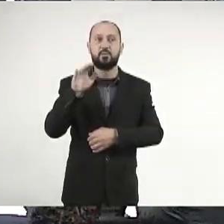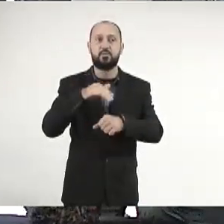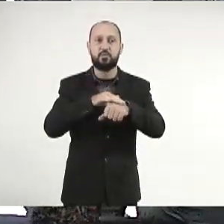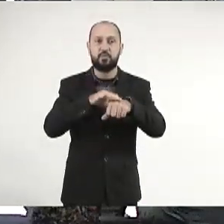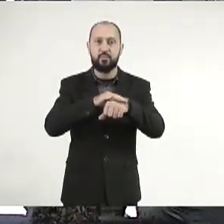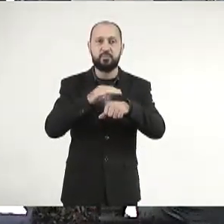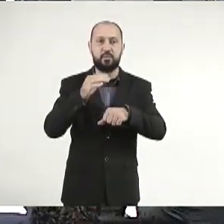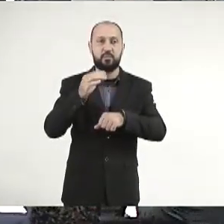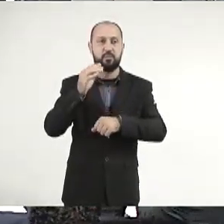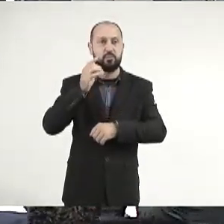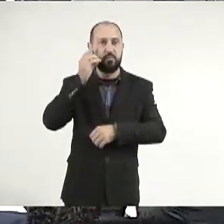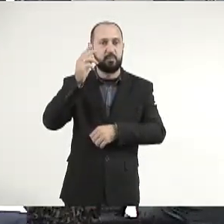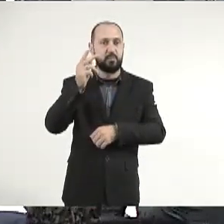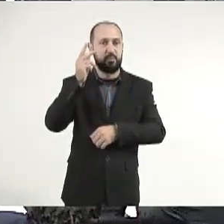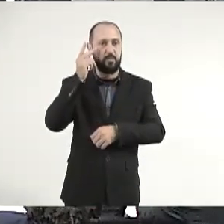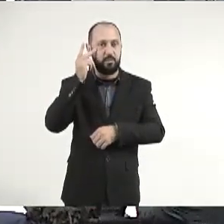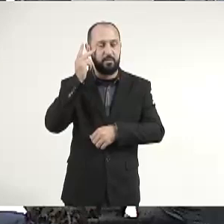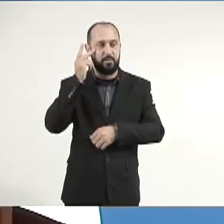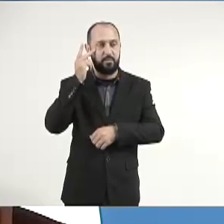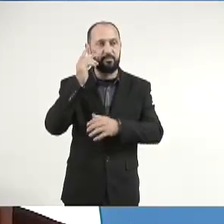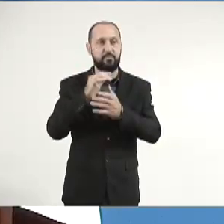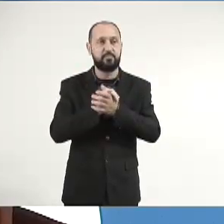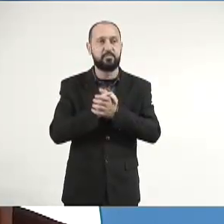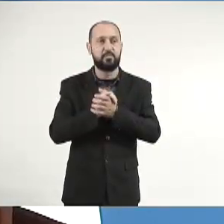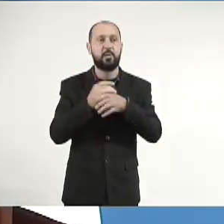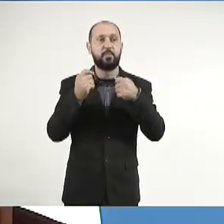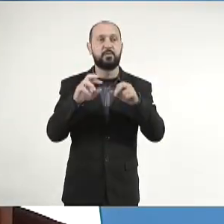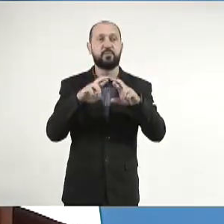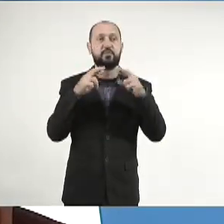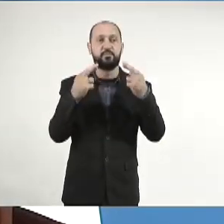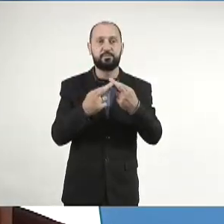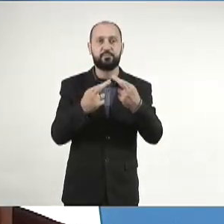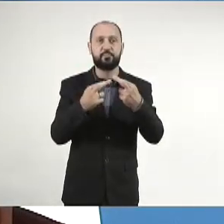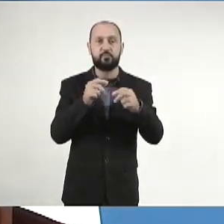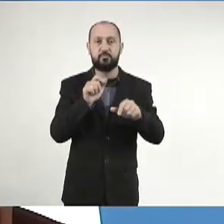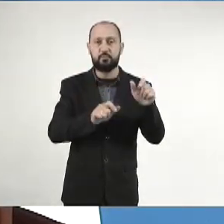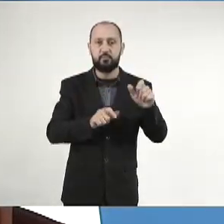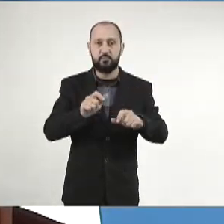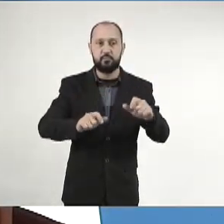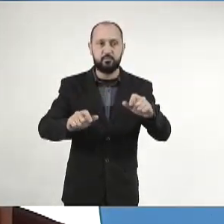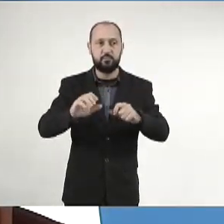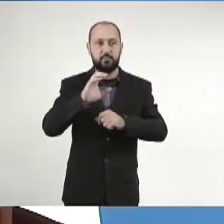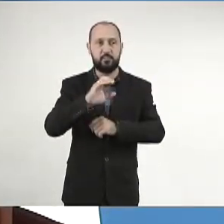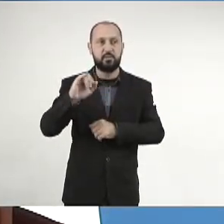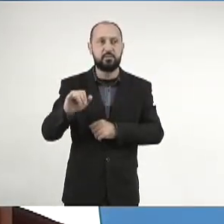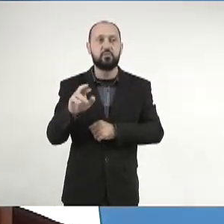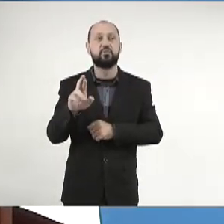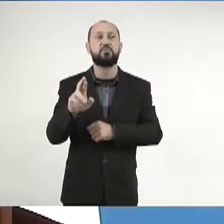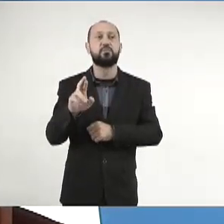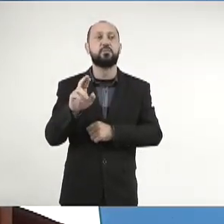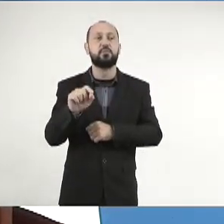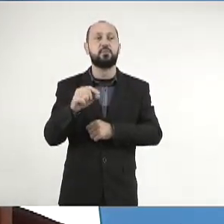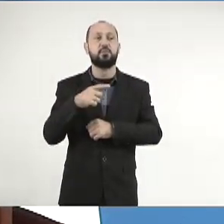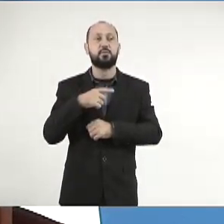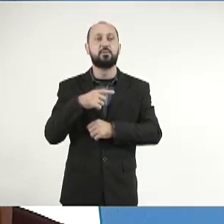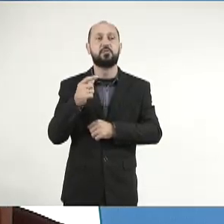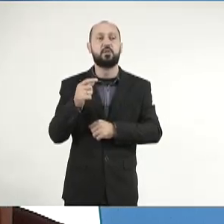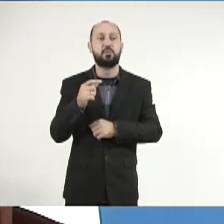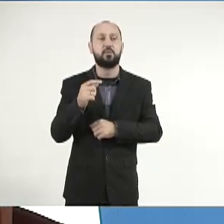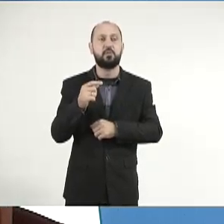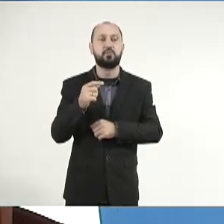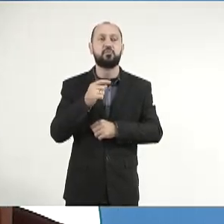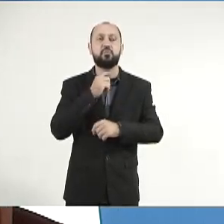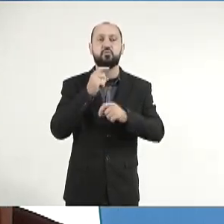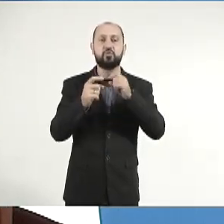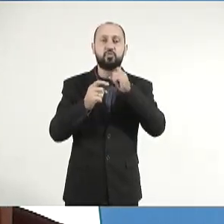deputado Pedro Kemp também sobre isso. A gente precisa fazer uma reunião com os membros da CCJ, porque há uma questão de